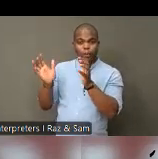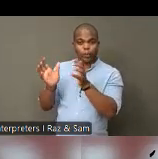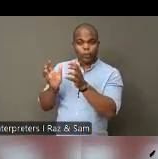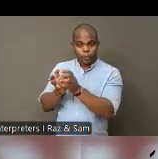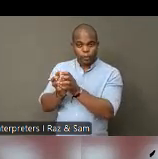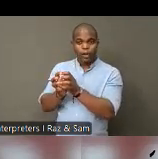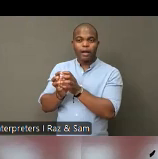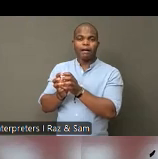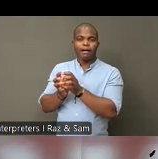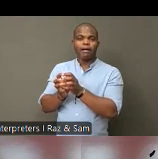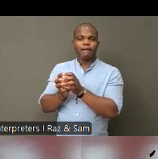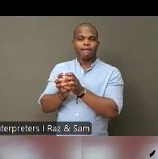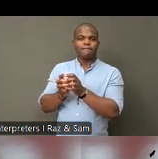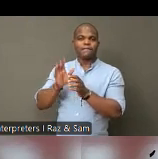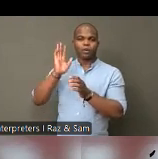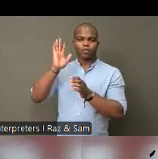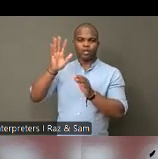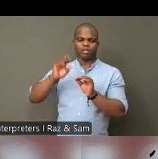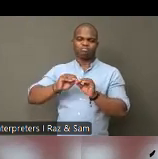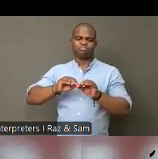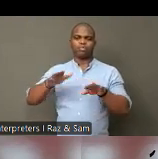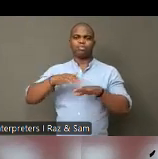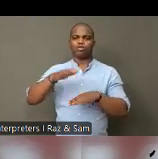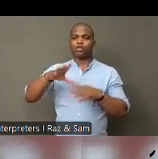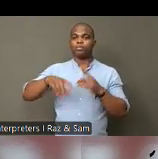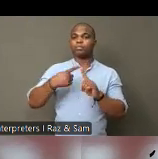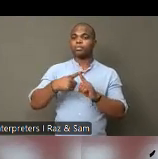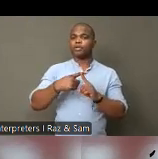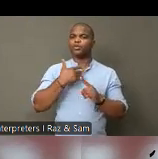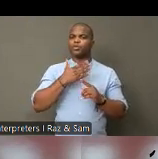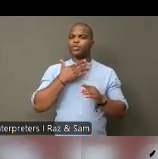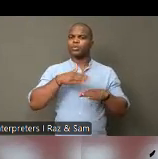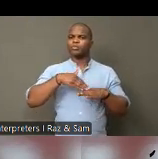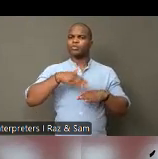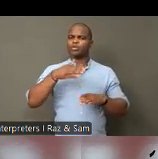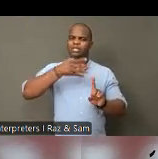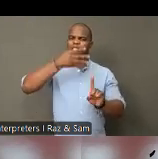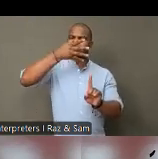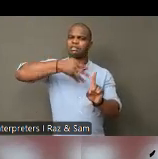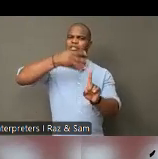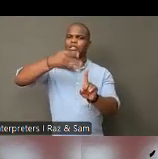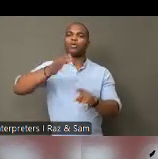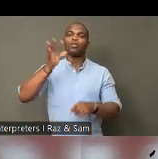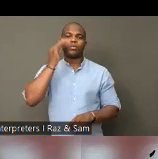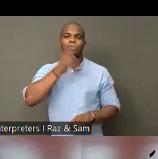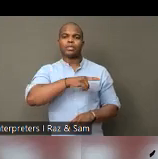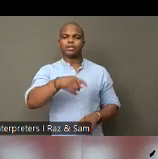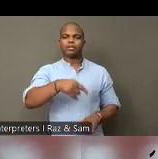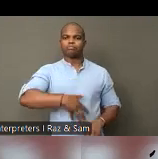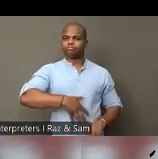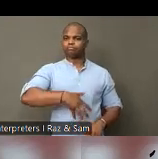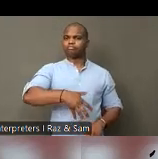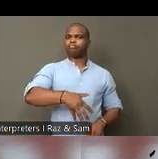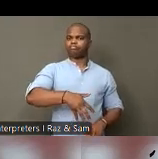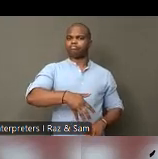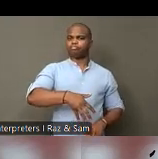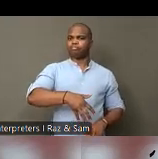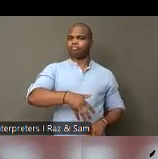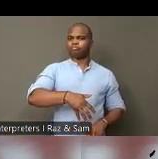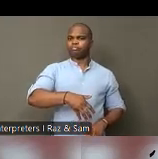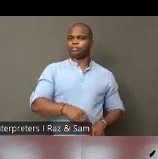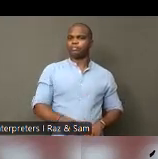eu acredito que isso vai fazer uma grande diferença em relação a eliminar a doença de chagas no Guiana.